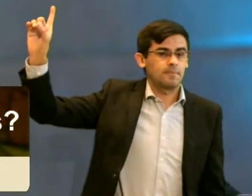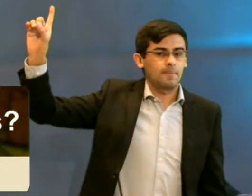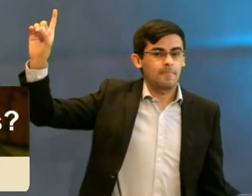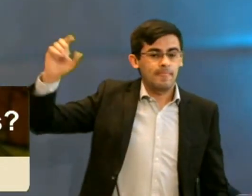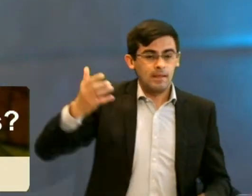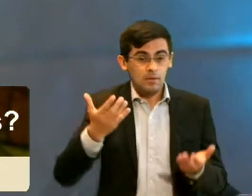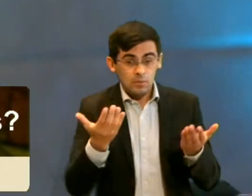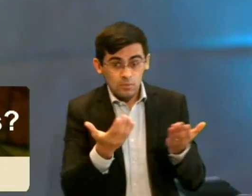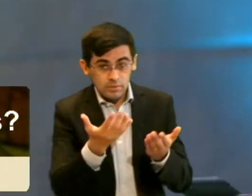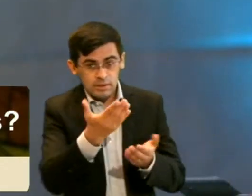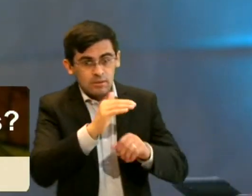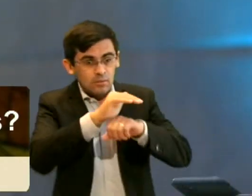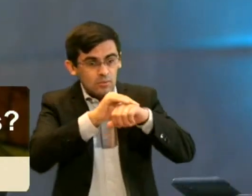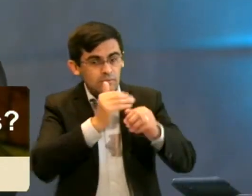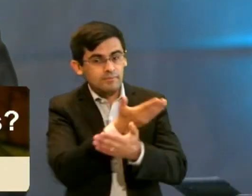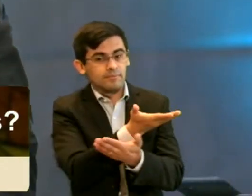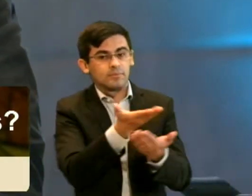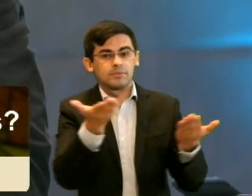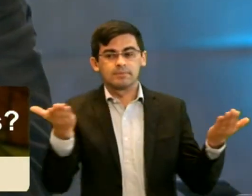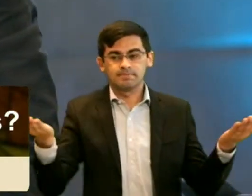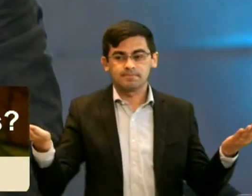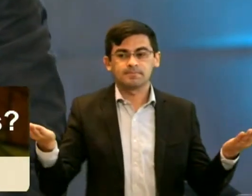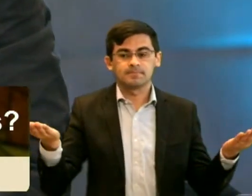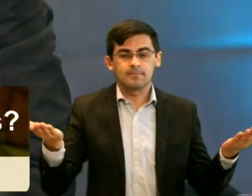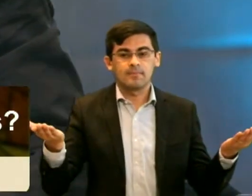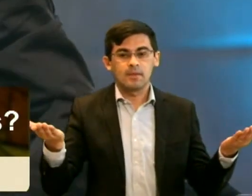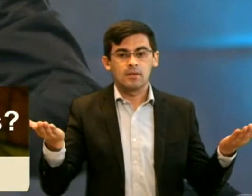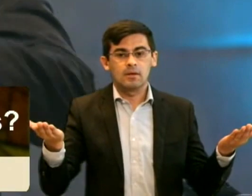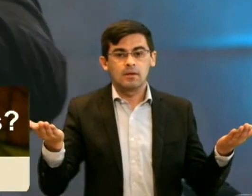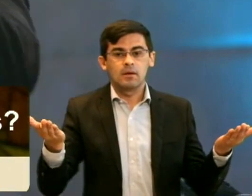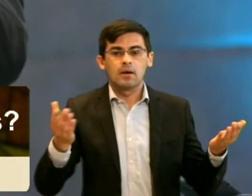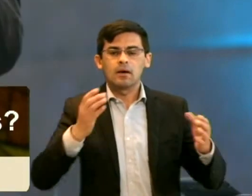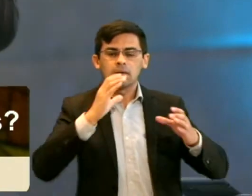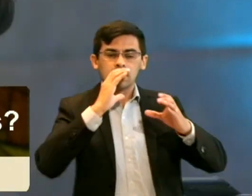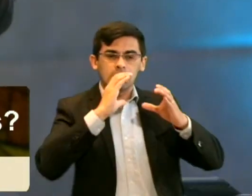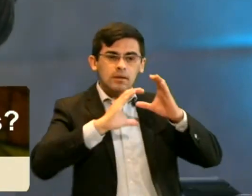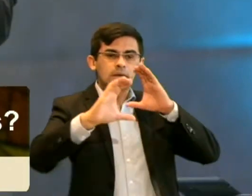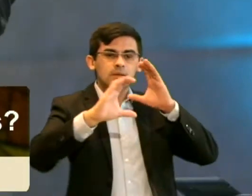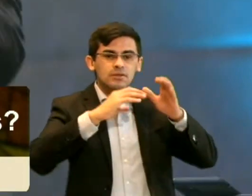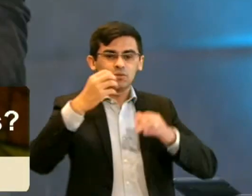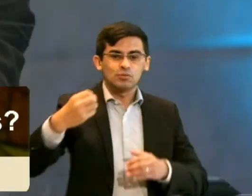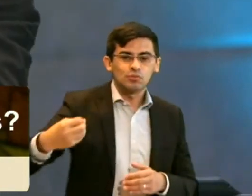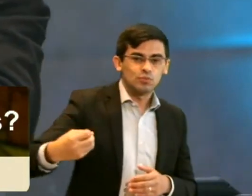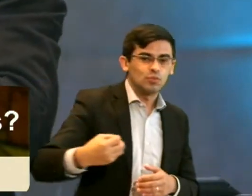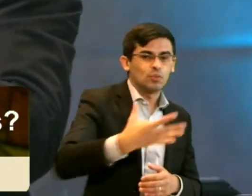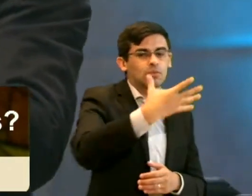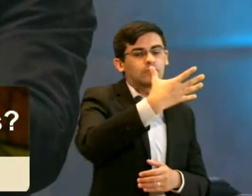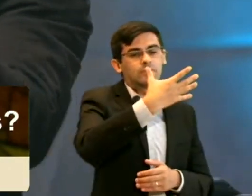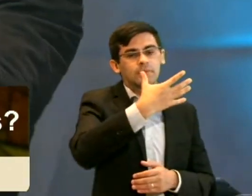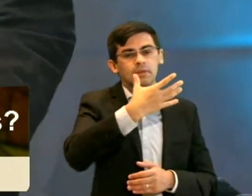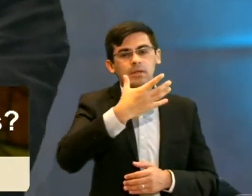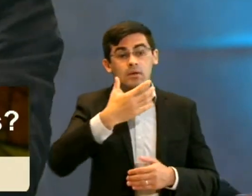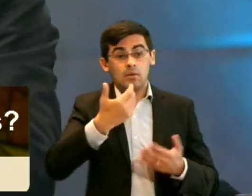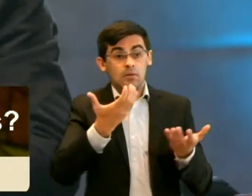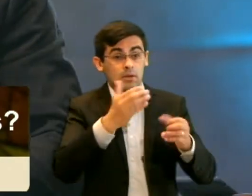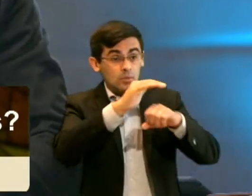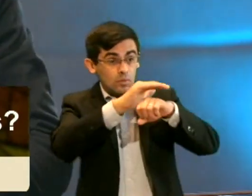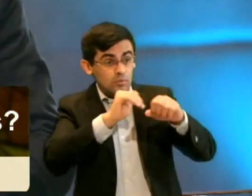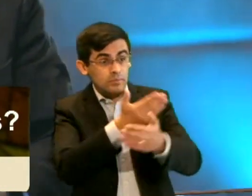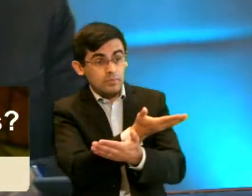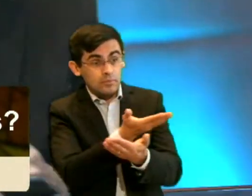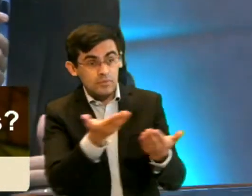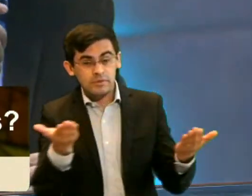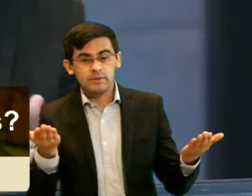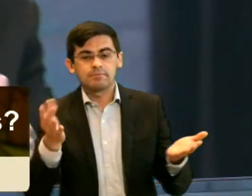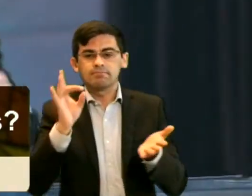Hoje eu queria te convidar a entoar um cântico novo. Hoje eu queria te